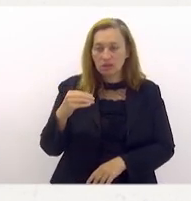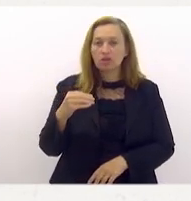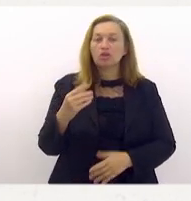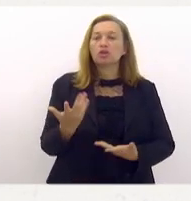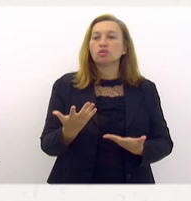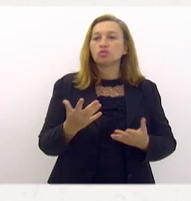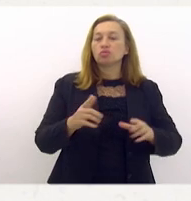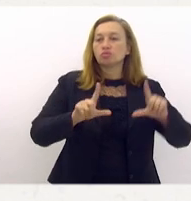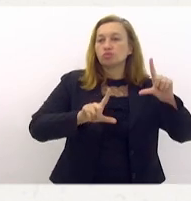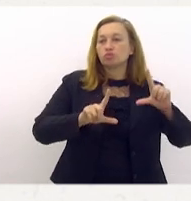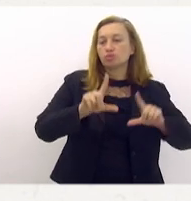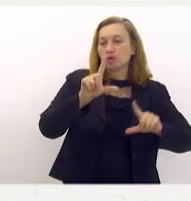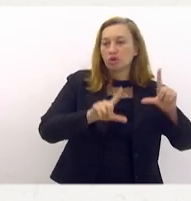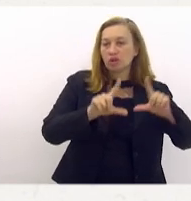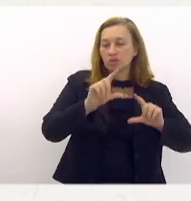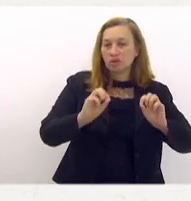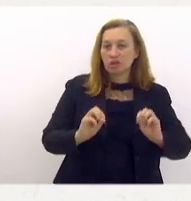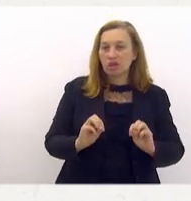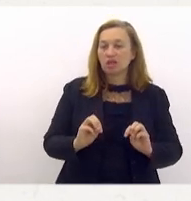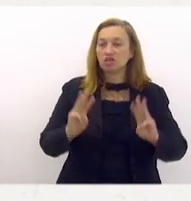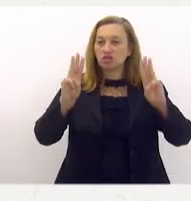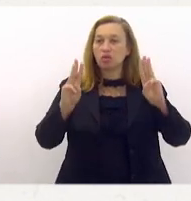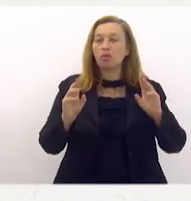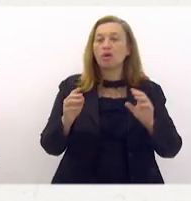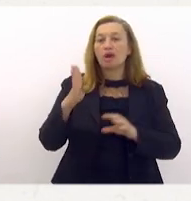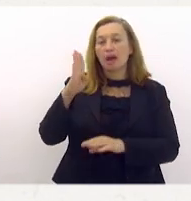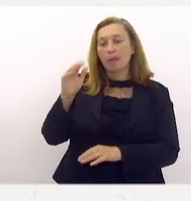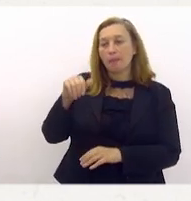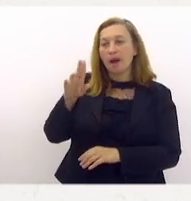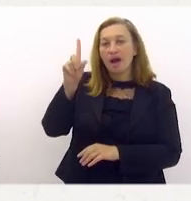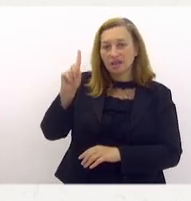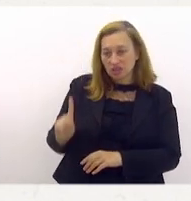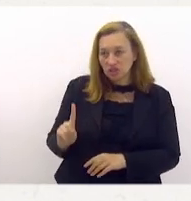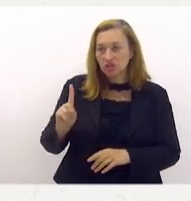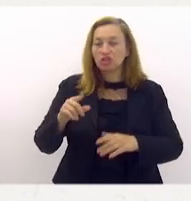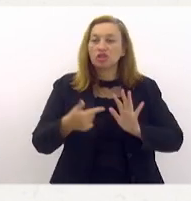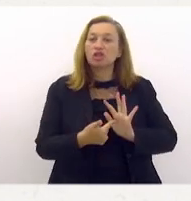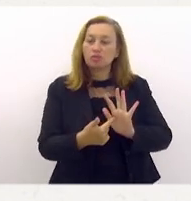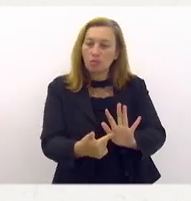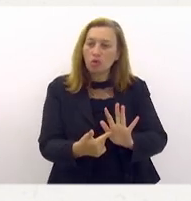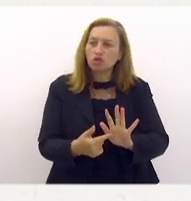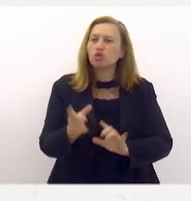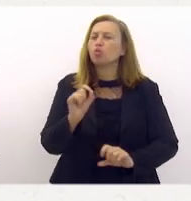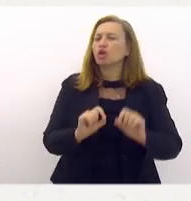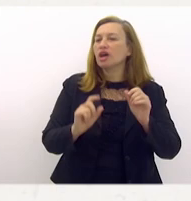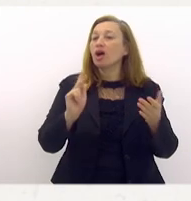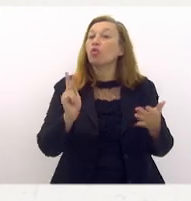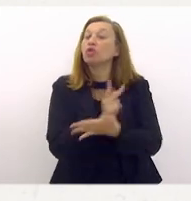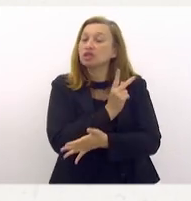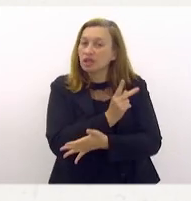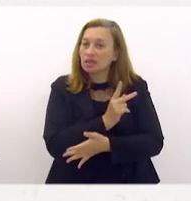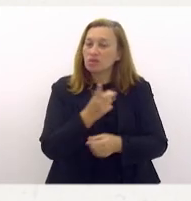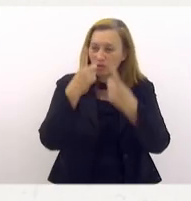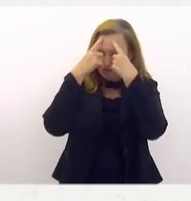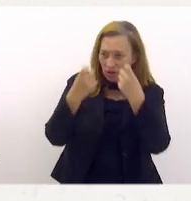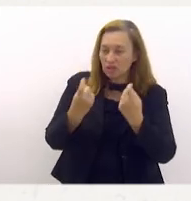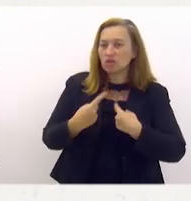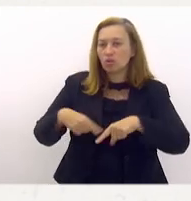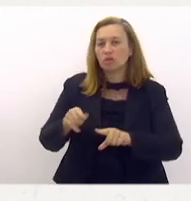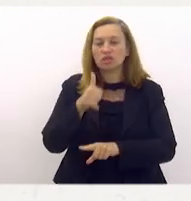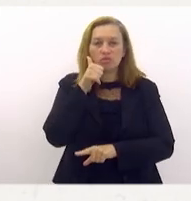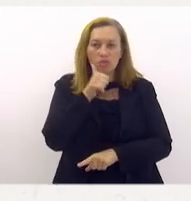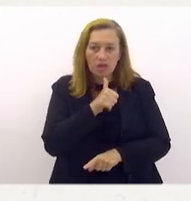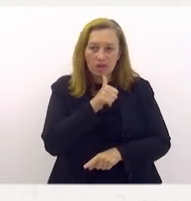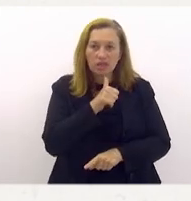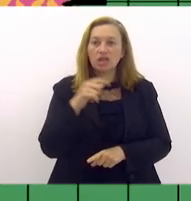show na Band, né? Então, esse é um exemplo que ilustra bastante o que acontece com a violência contra as